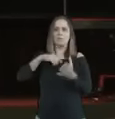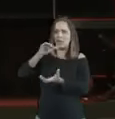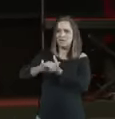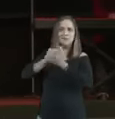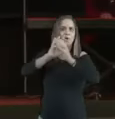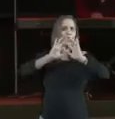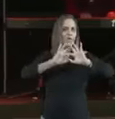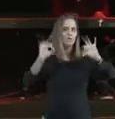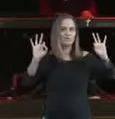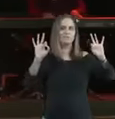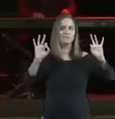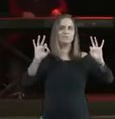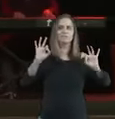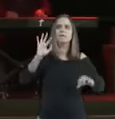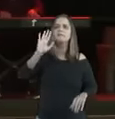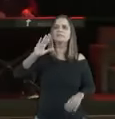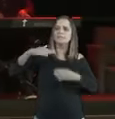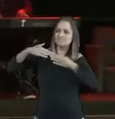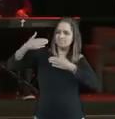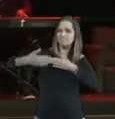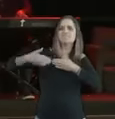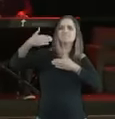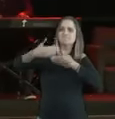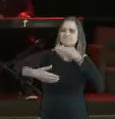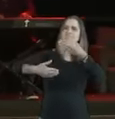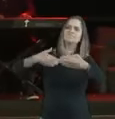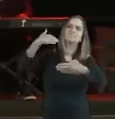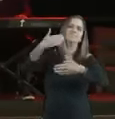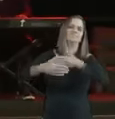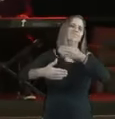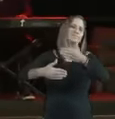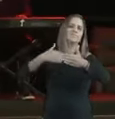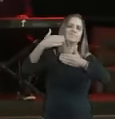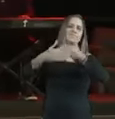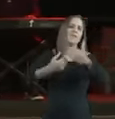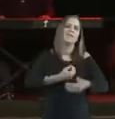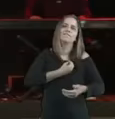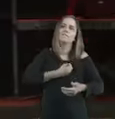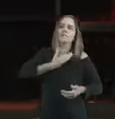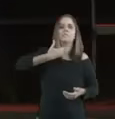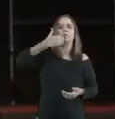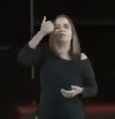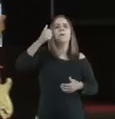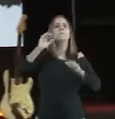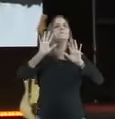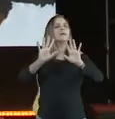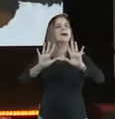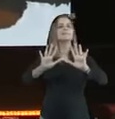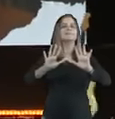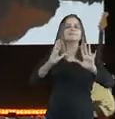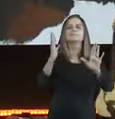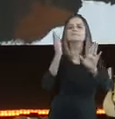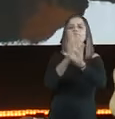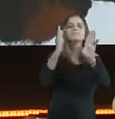E aí, eu fui progredindo. Fui subindo de vida. Até que um dia, eu entendi que nada